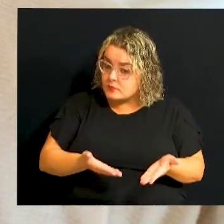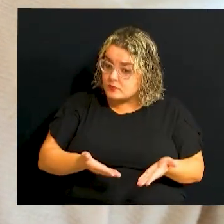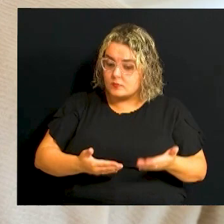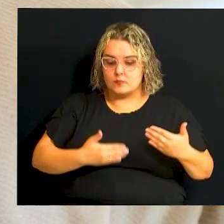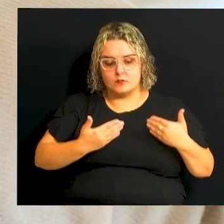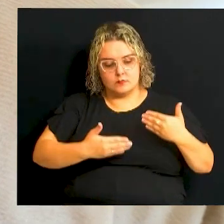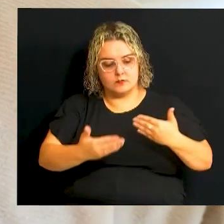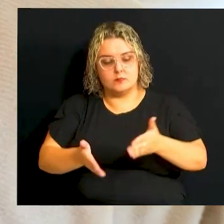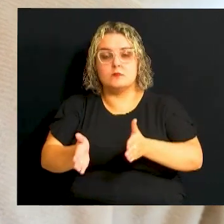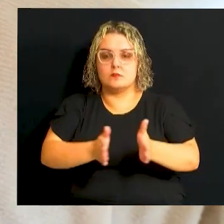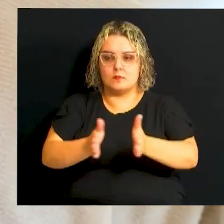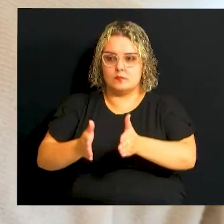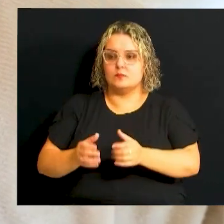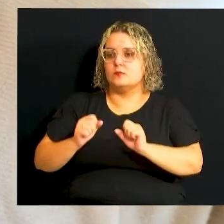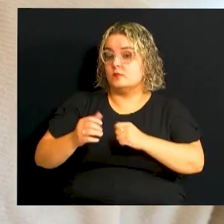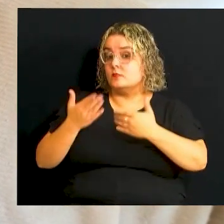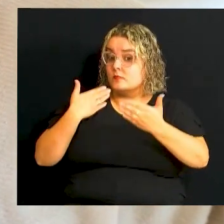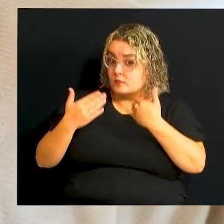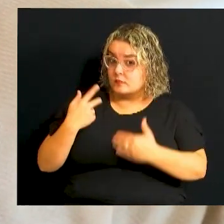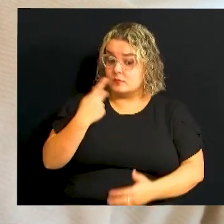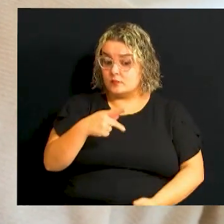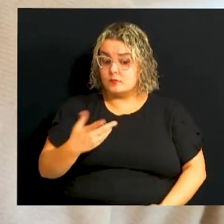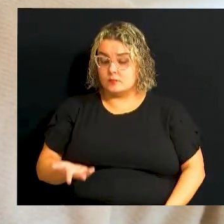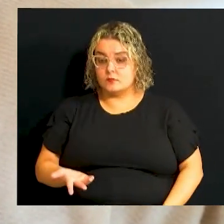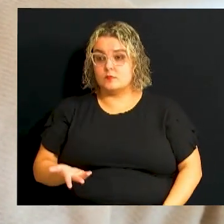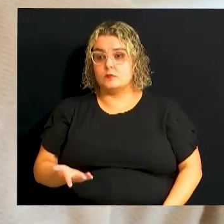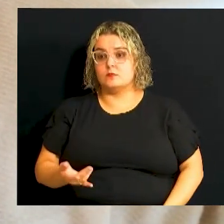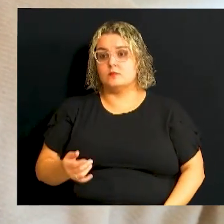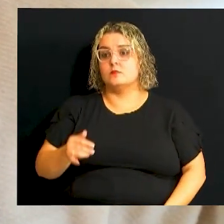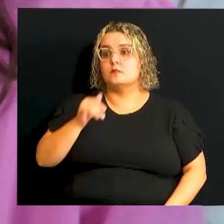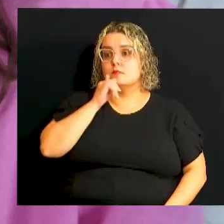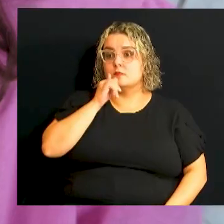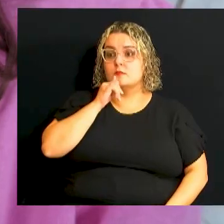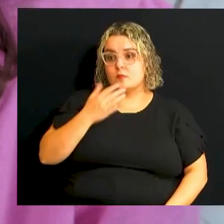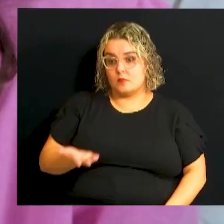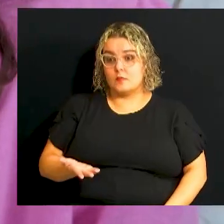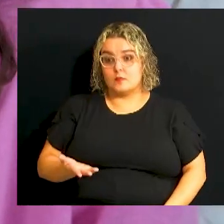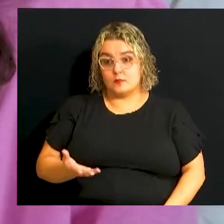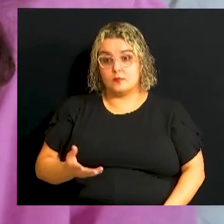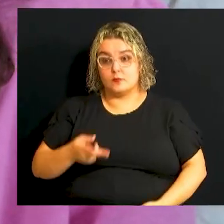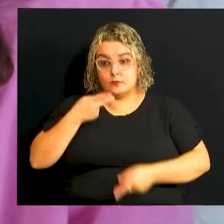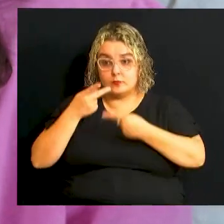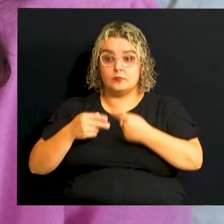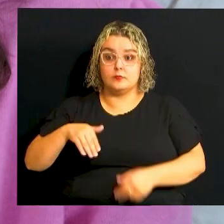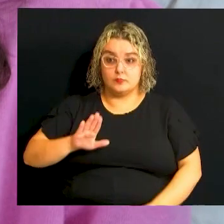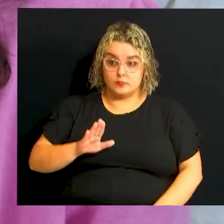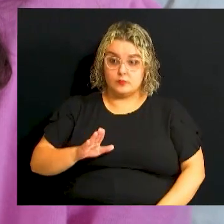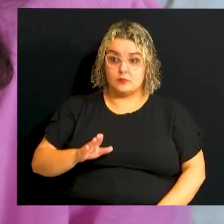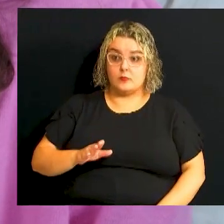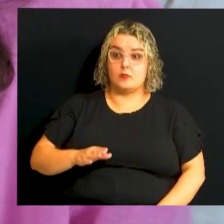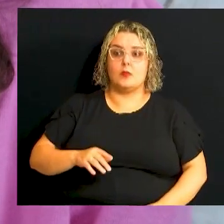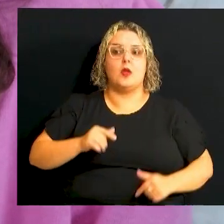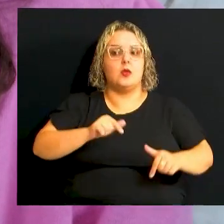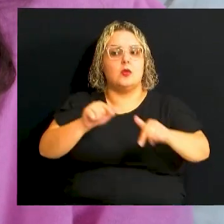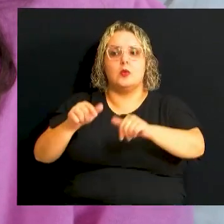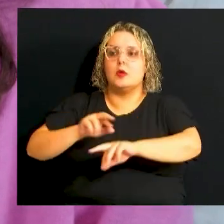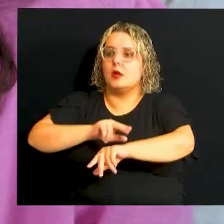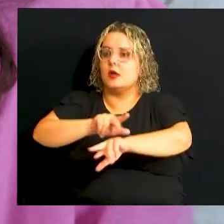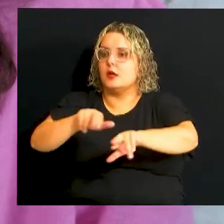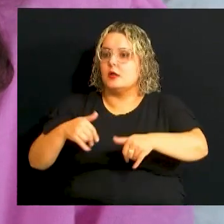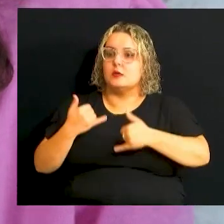ela. E durante esse momento você também pode conversar com ela. Então, esses exemplos, né, para a gente reforçar, explorar